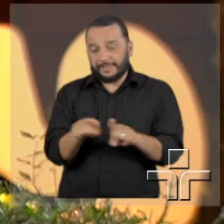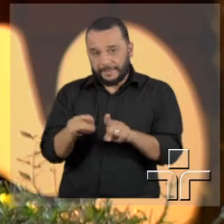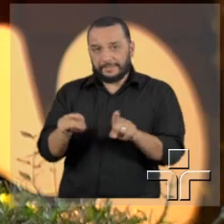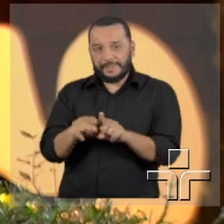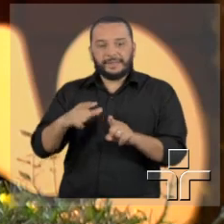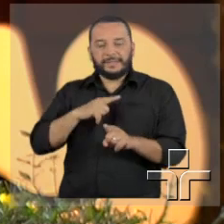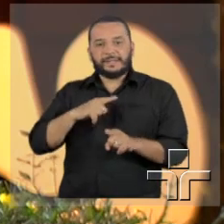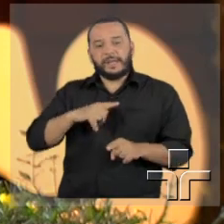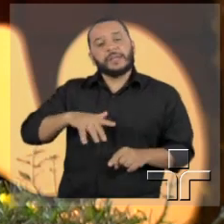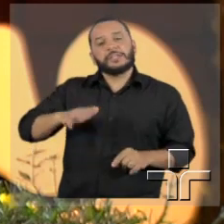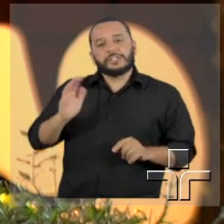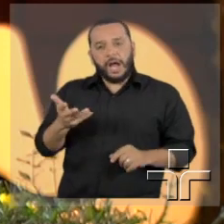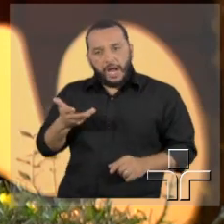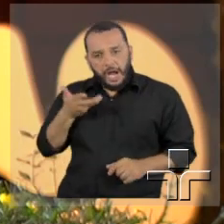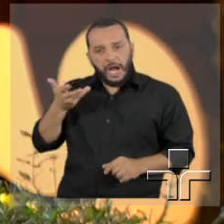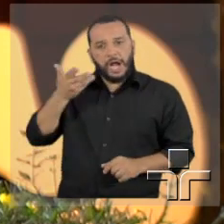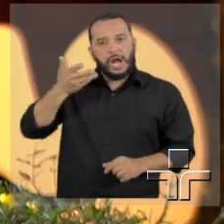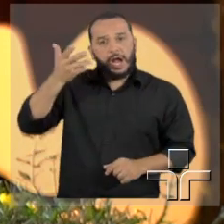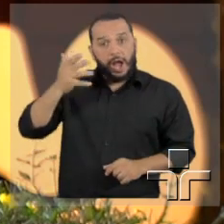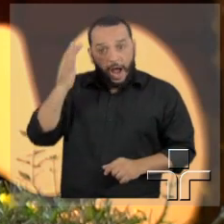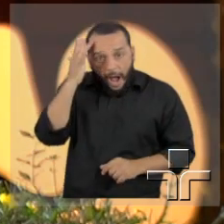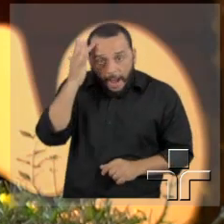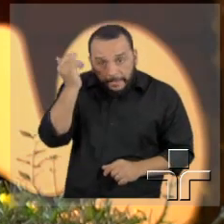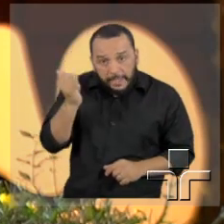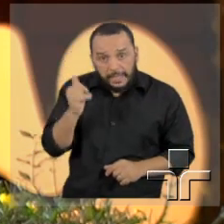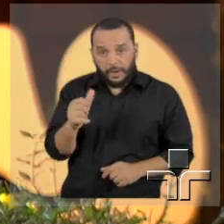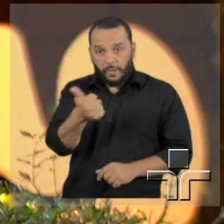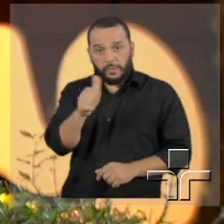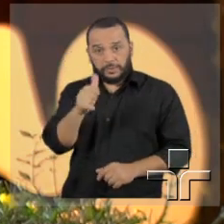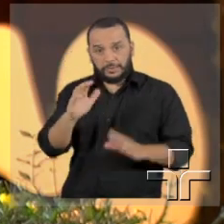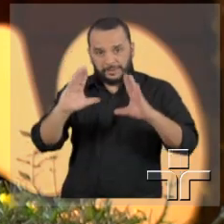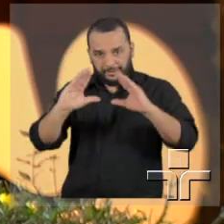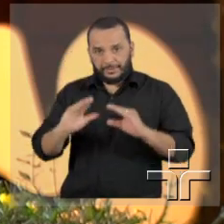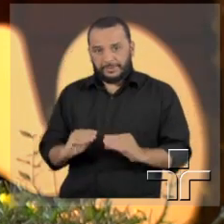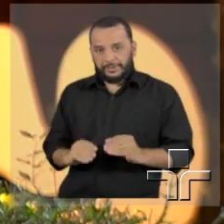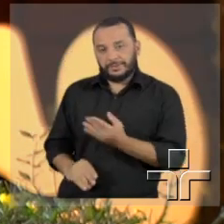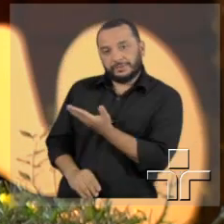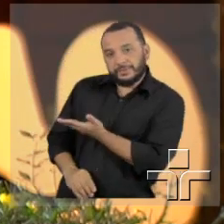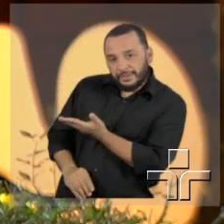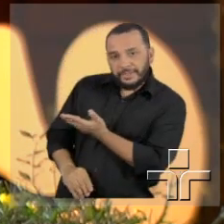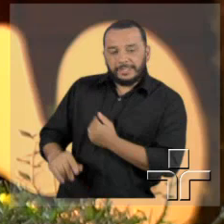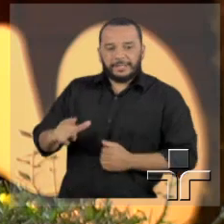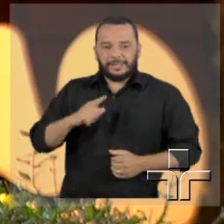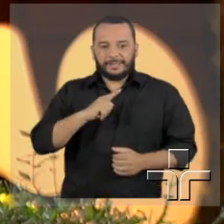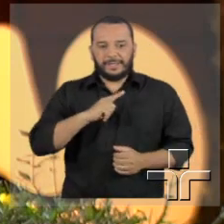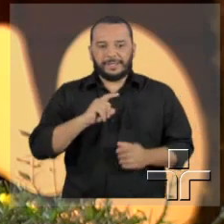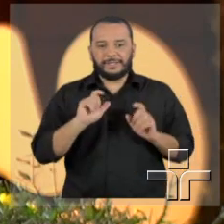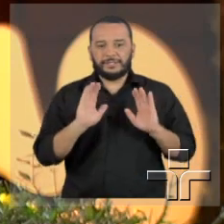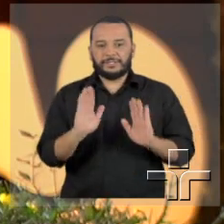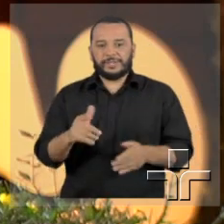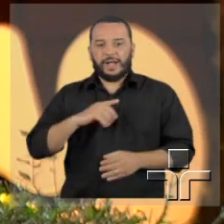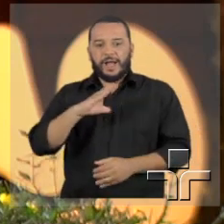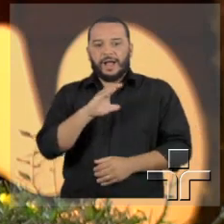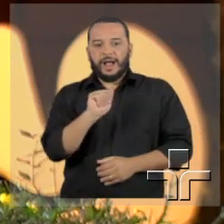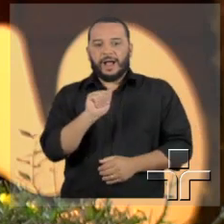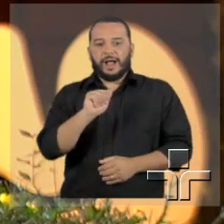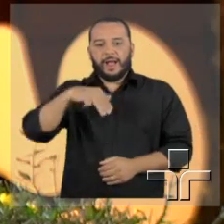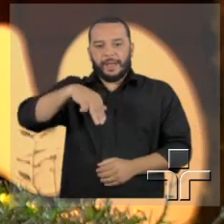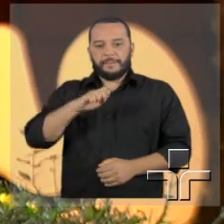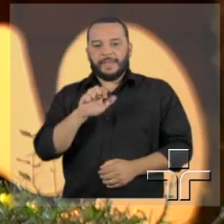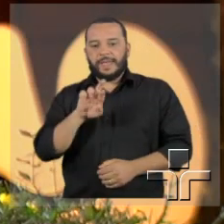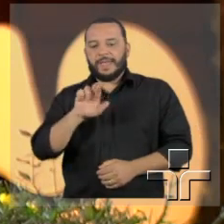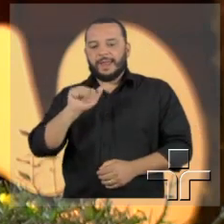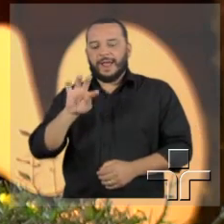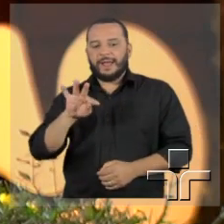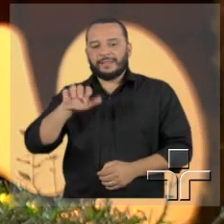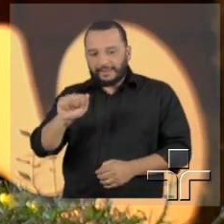linha Erudita. Amanhã, às 11 horas da noite, você acompanha a Camerata do Festival. E no domingo, às 11 horas da